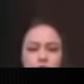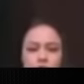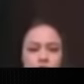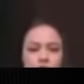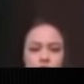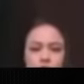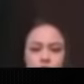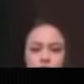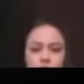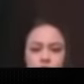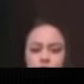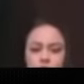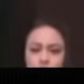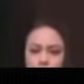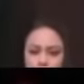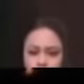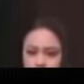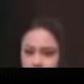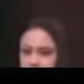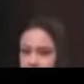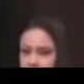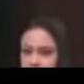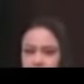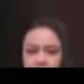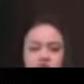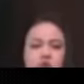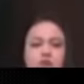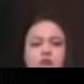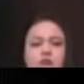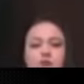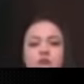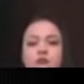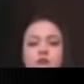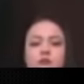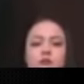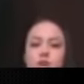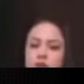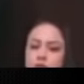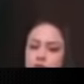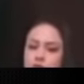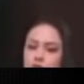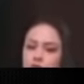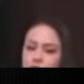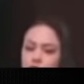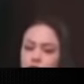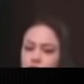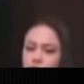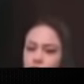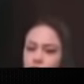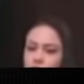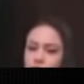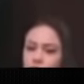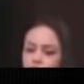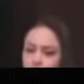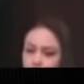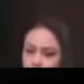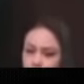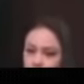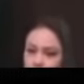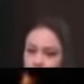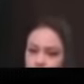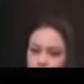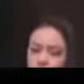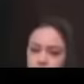incidente, portanto. Está valendo do mesmo jeito. Então, quer dizer, nós vamos admitir, além da impugnação da